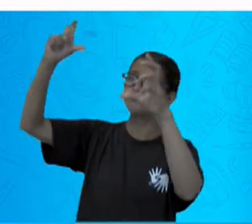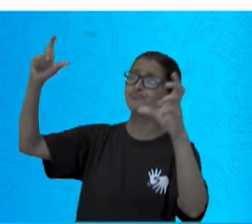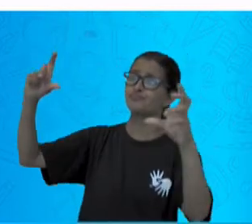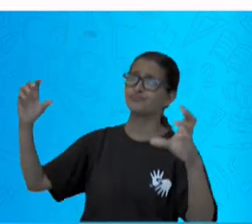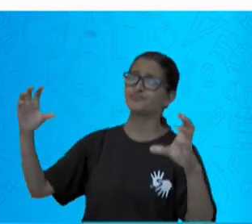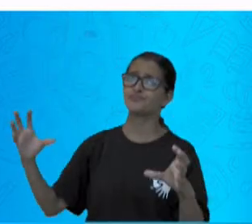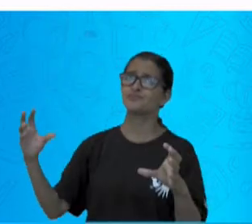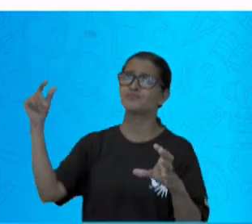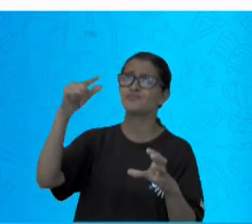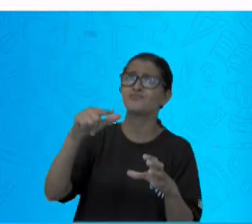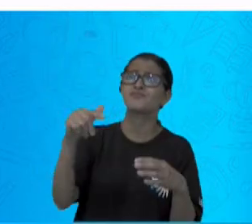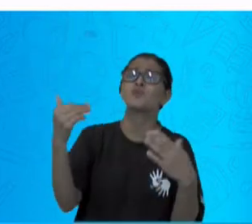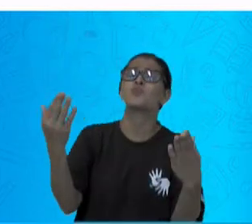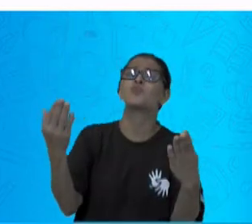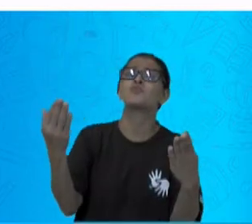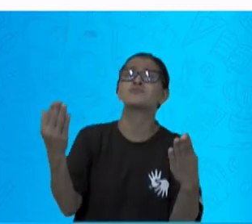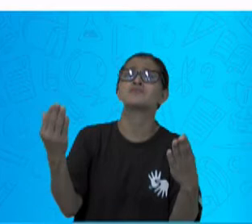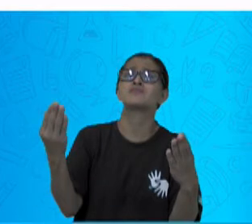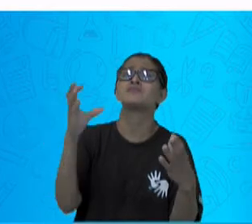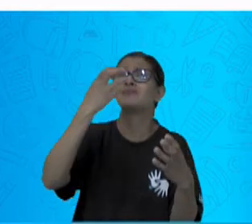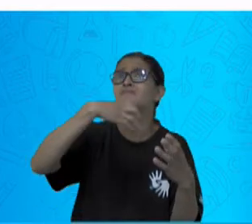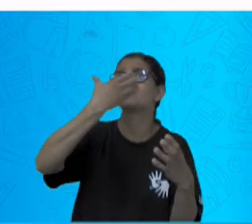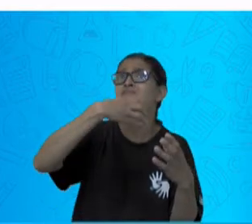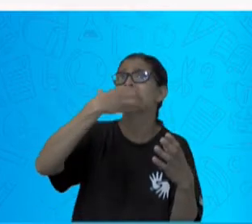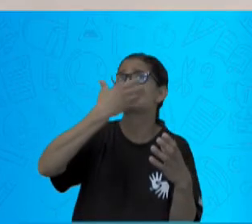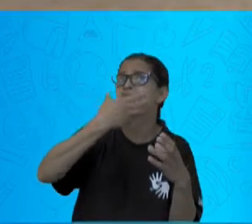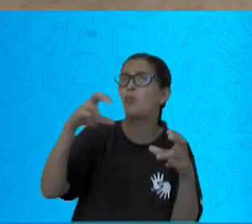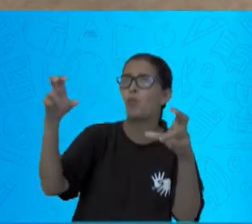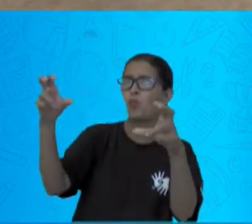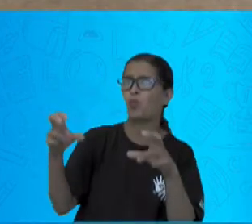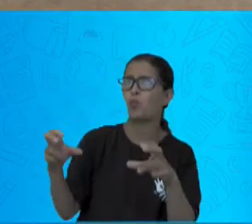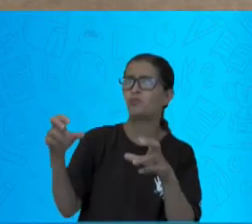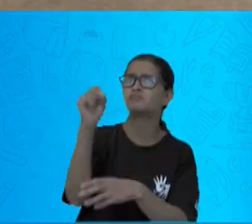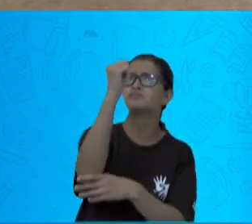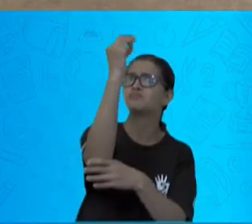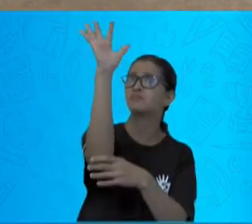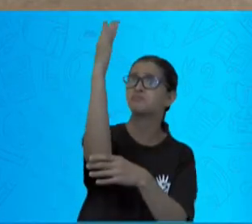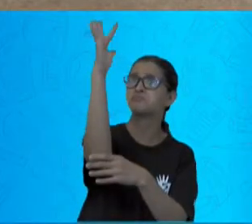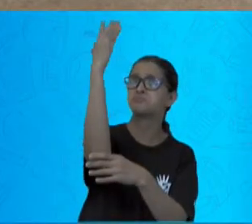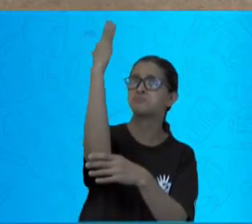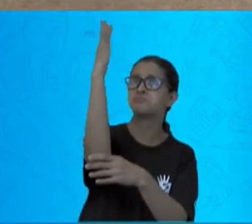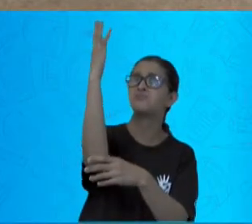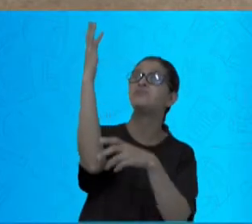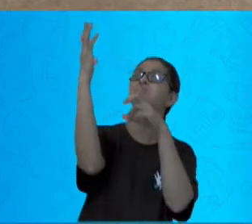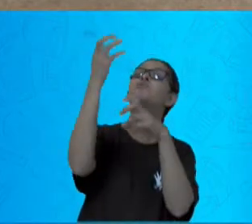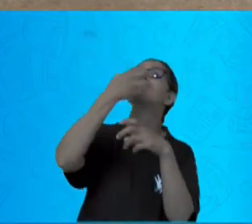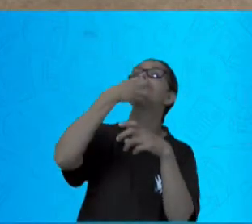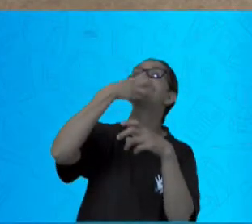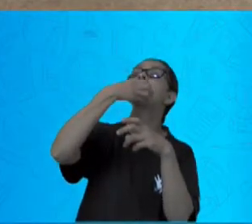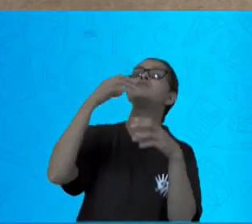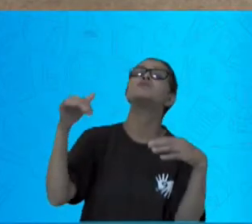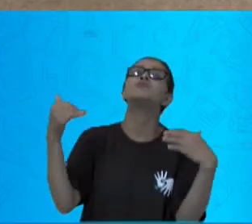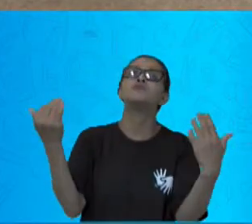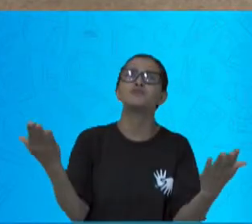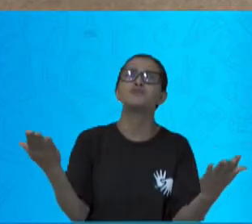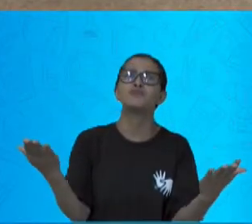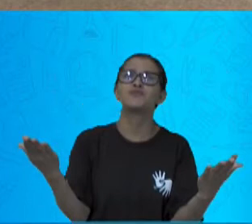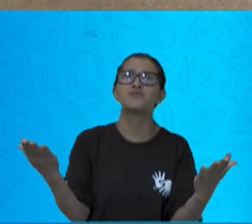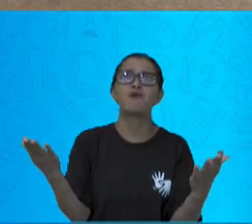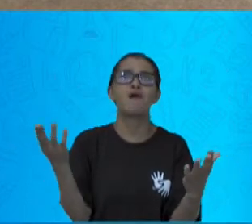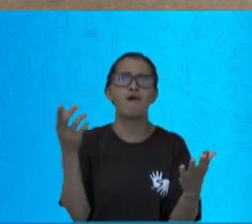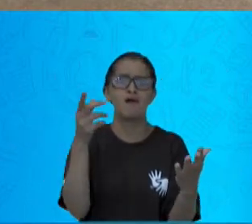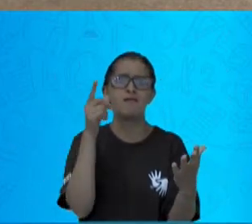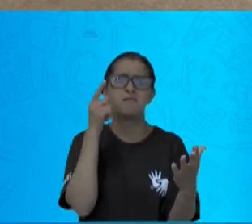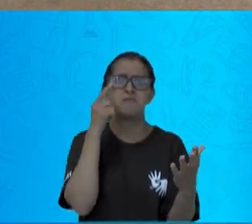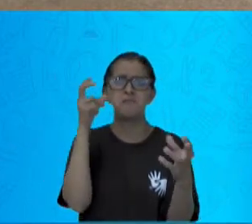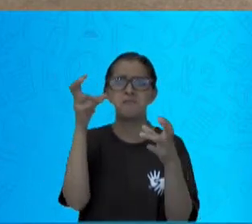Quantas maçãs existem no sítio? Ah, esse exercício é muito legal. Ele sempre está aqui nas provinhas aí da Prova